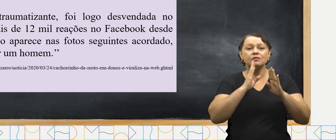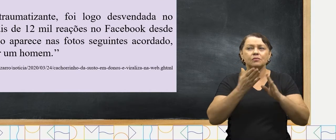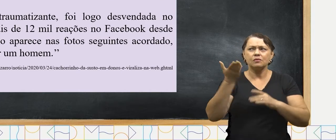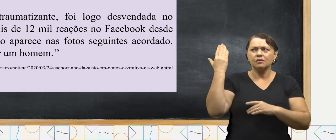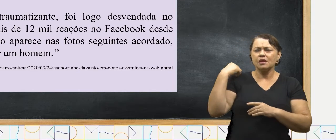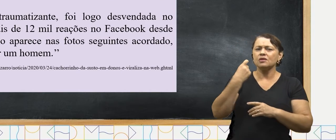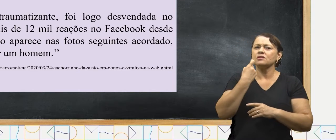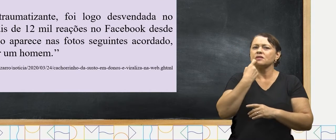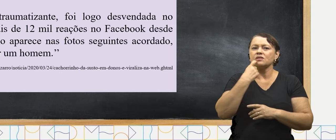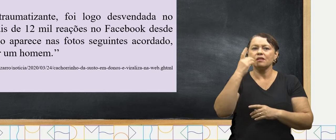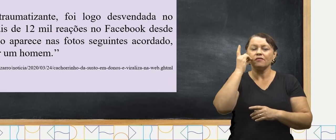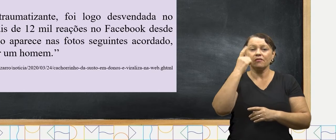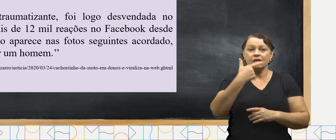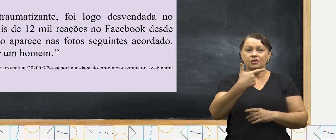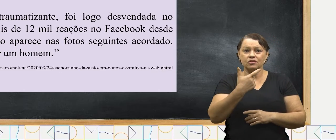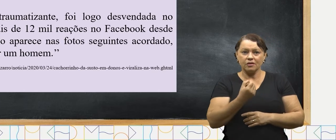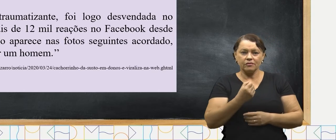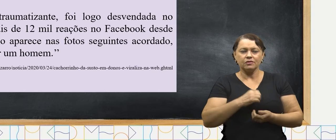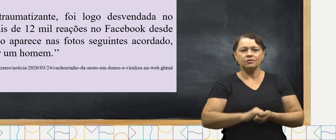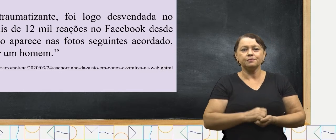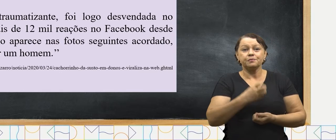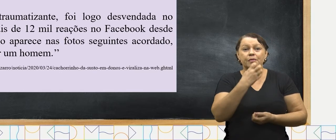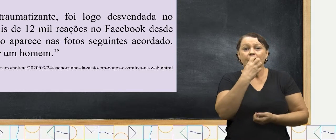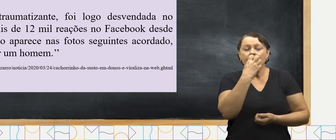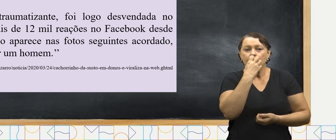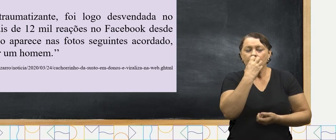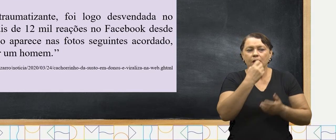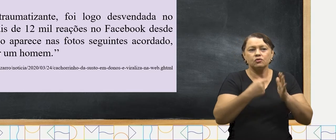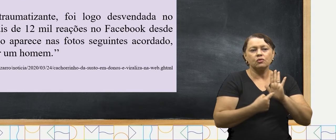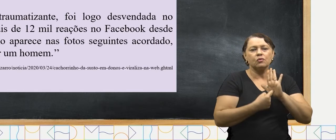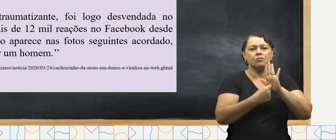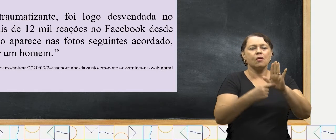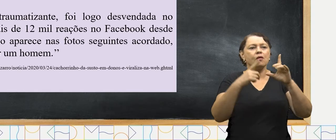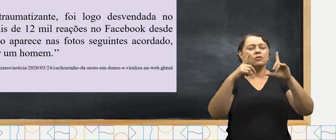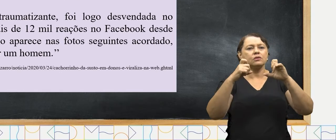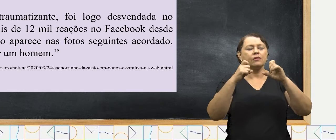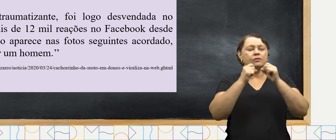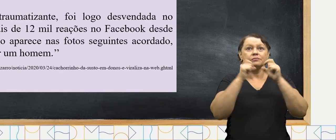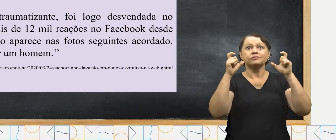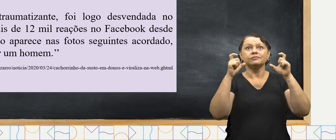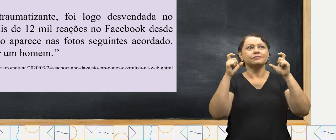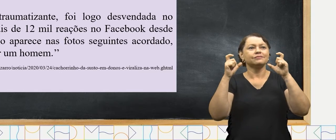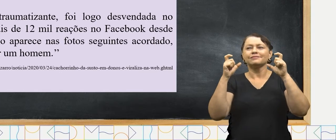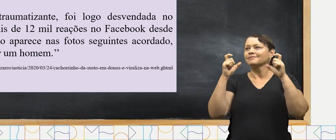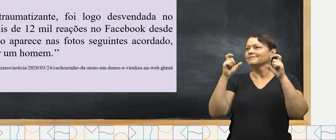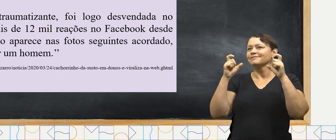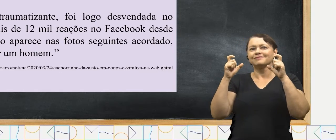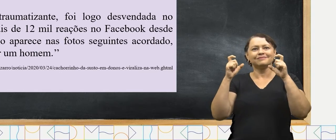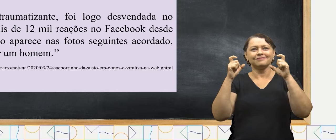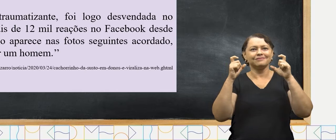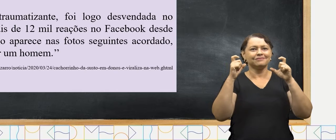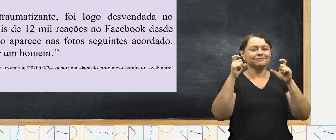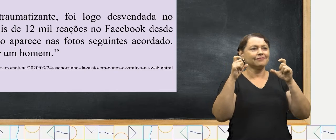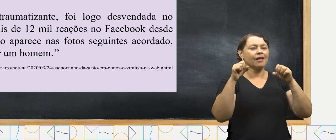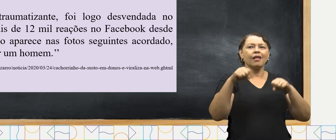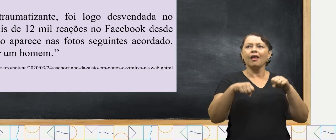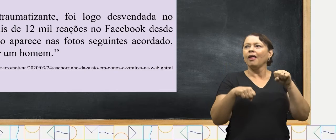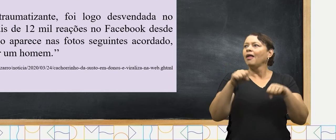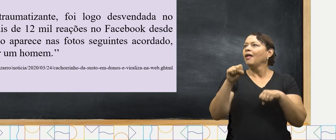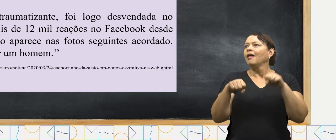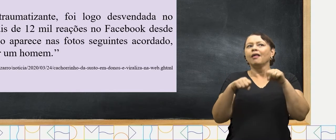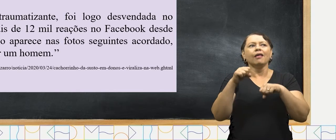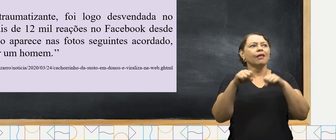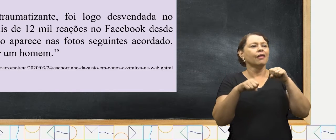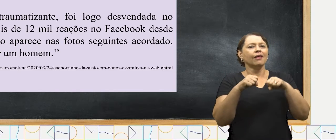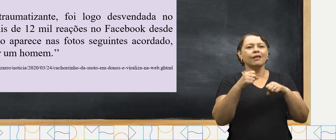sexta-feira, dia 20. O filhote aparece nas fotos seguintes acordado, todo lambuzado,